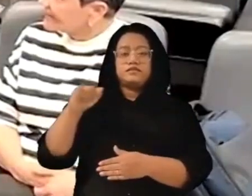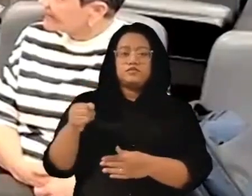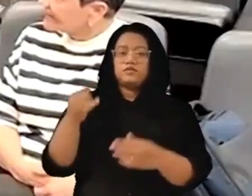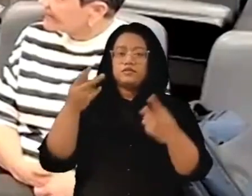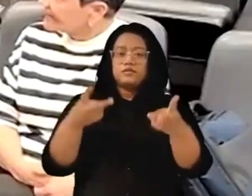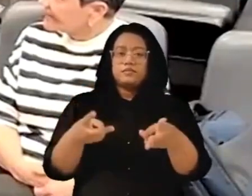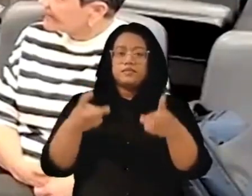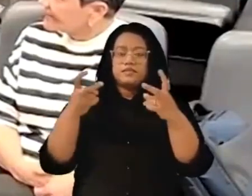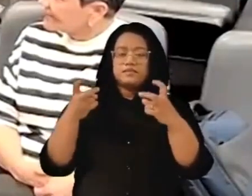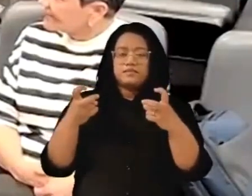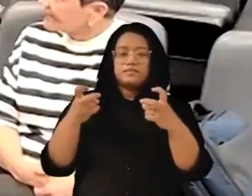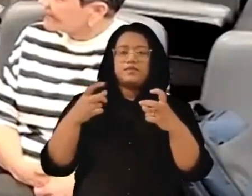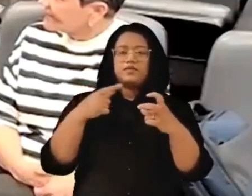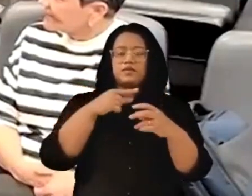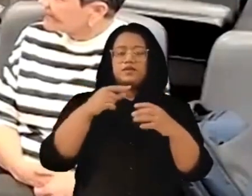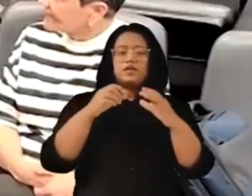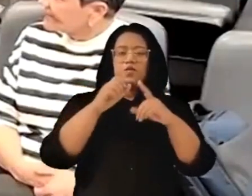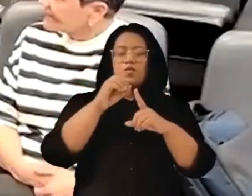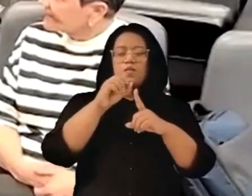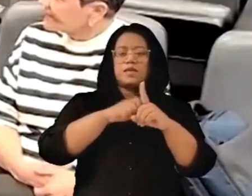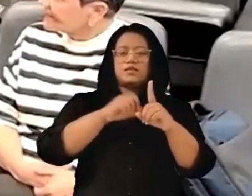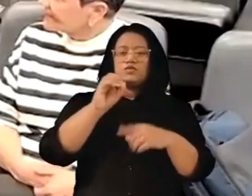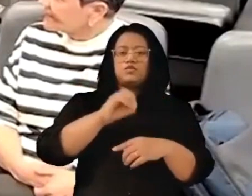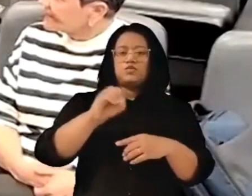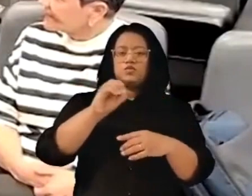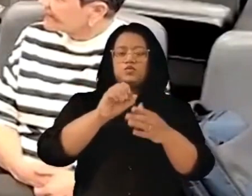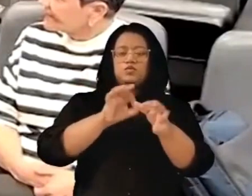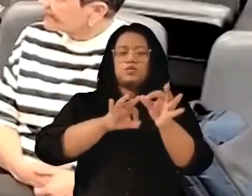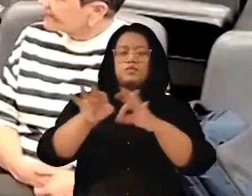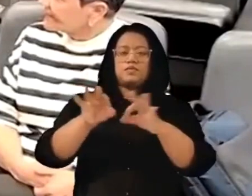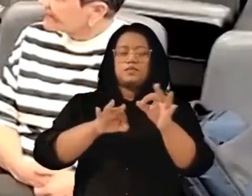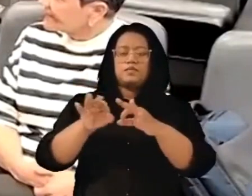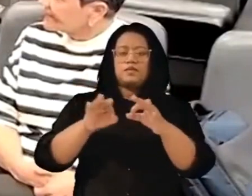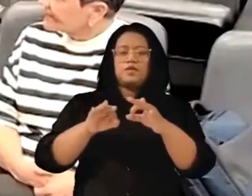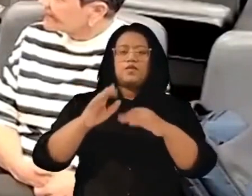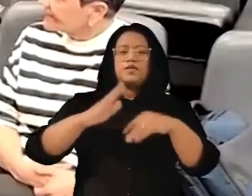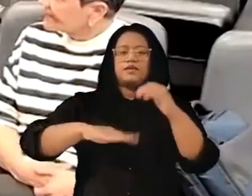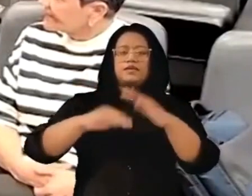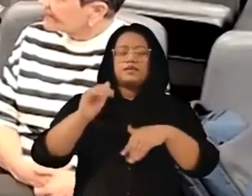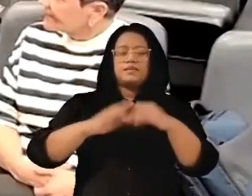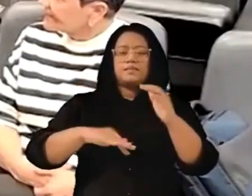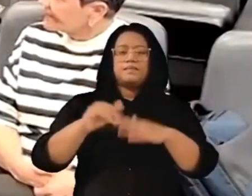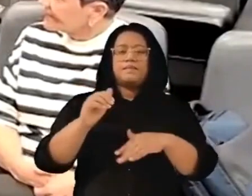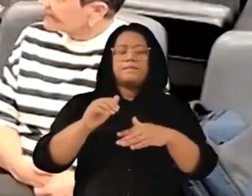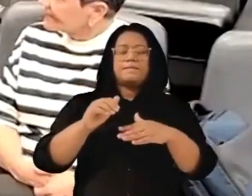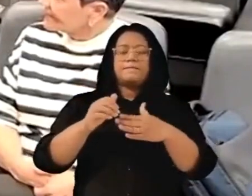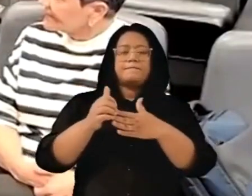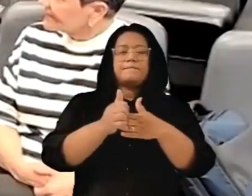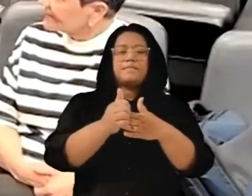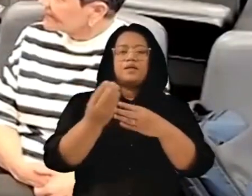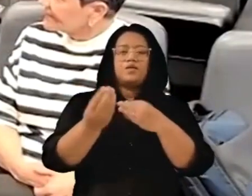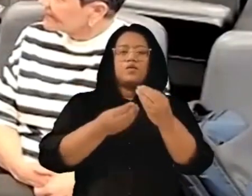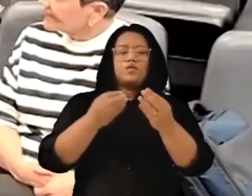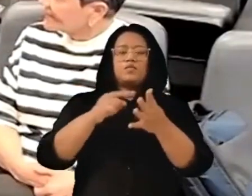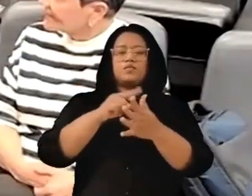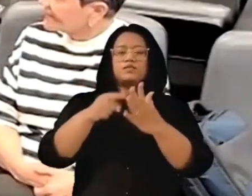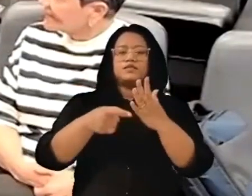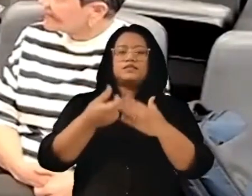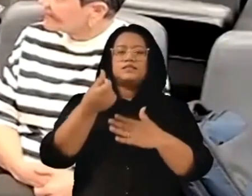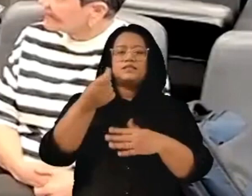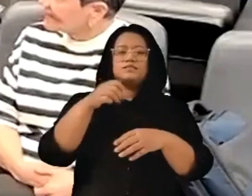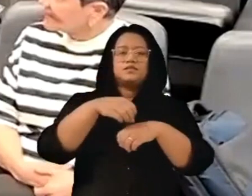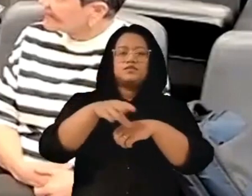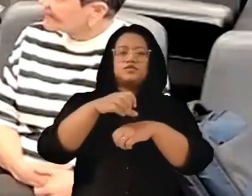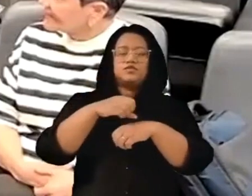isso, editou agora em outubro um guia prático de inspeções judiciais, trazendo 6 passos de orientação para